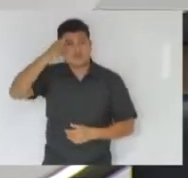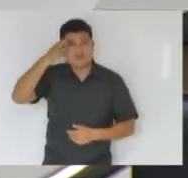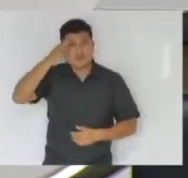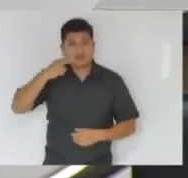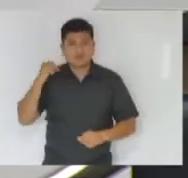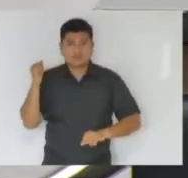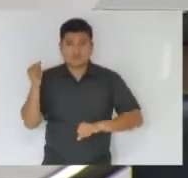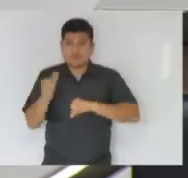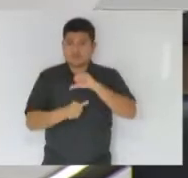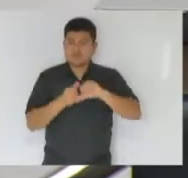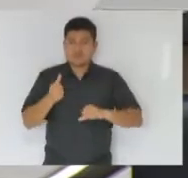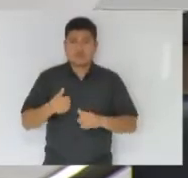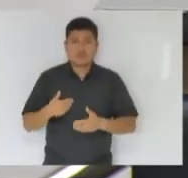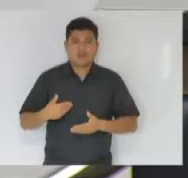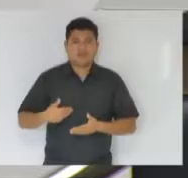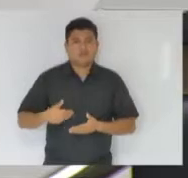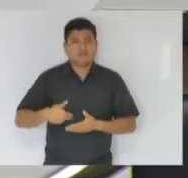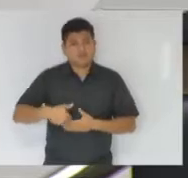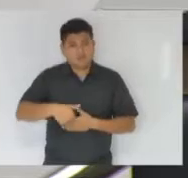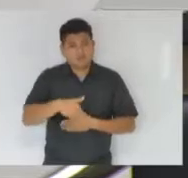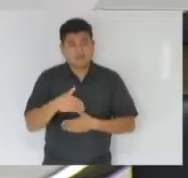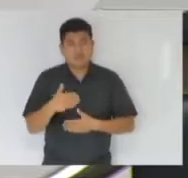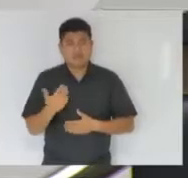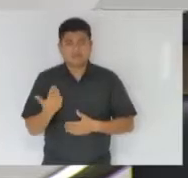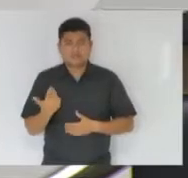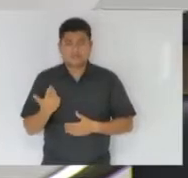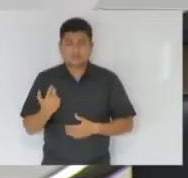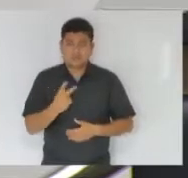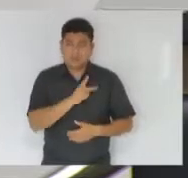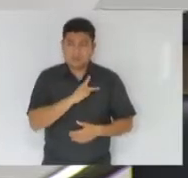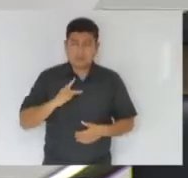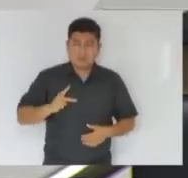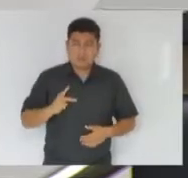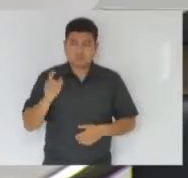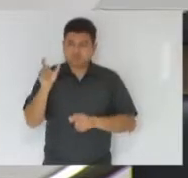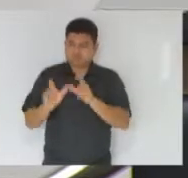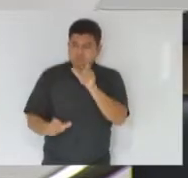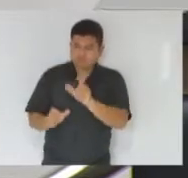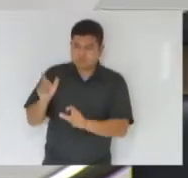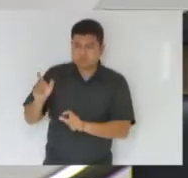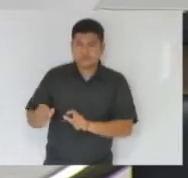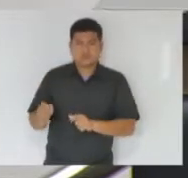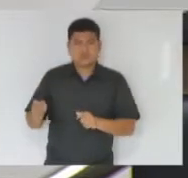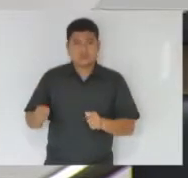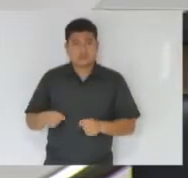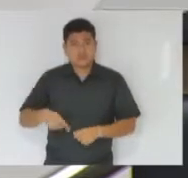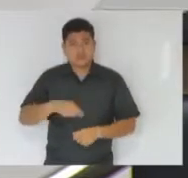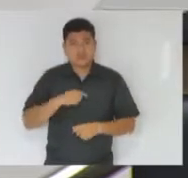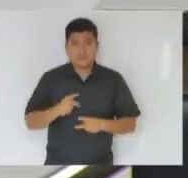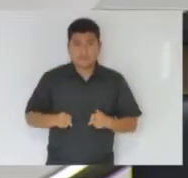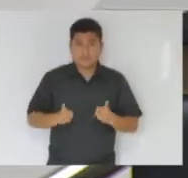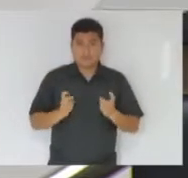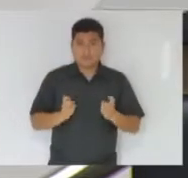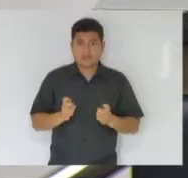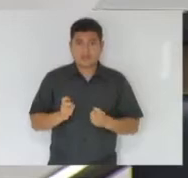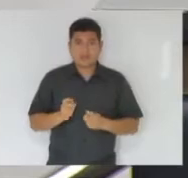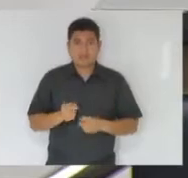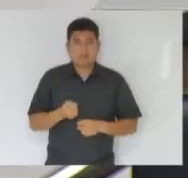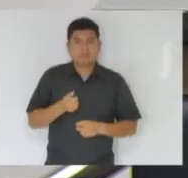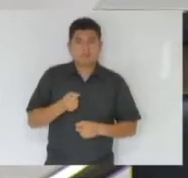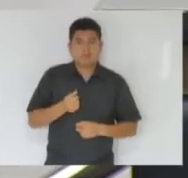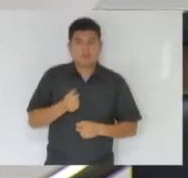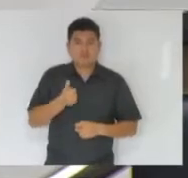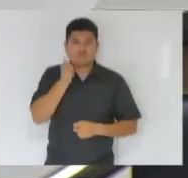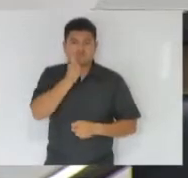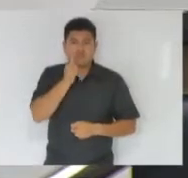tornar-se homens públicos e mulheres de grande luta. A gente percebe hoje que na política, poucas mulheres têm interesse de